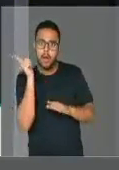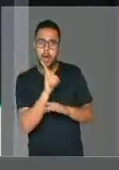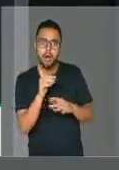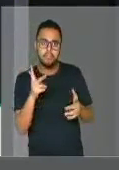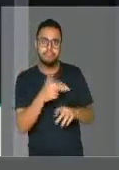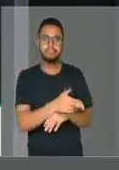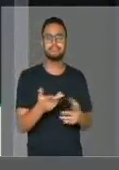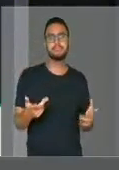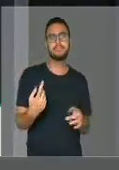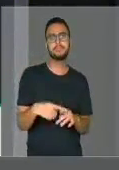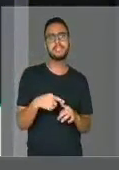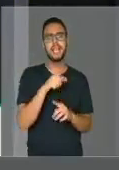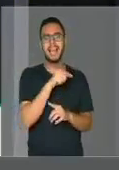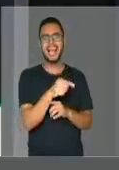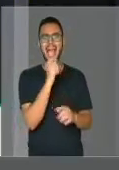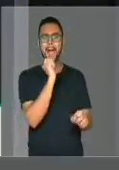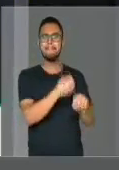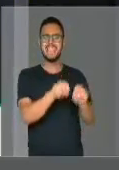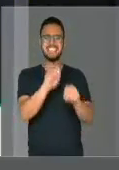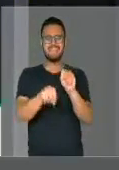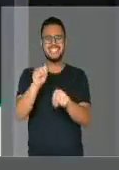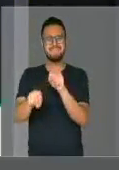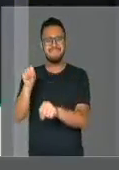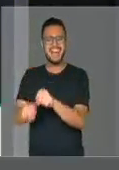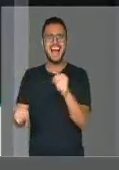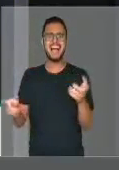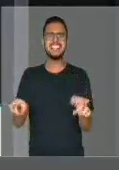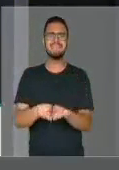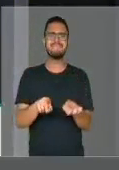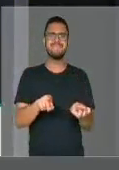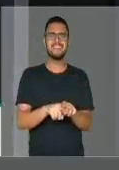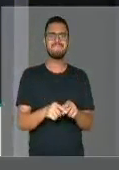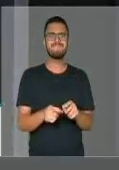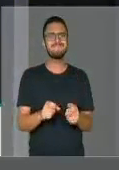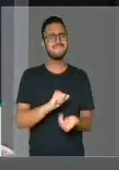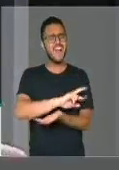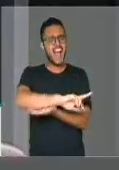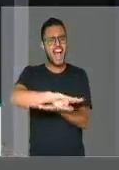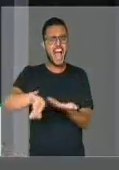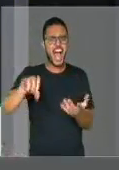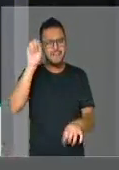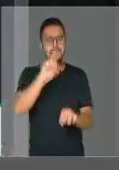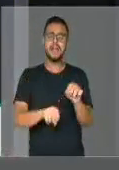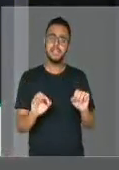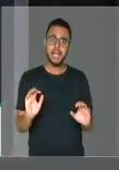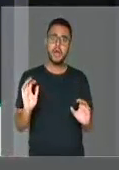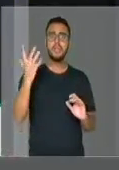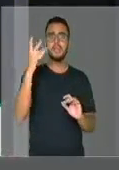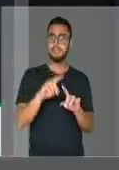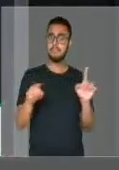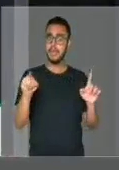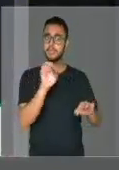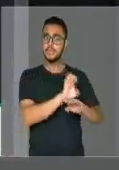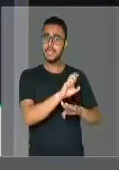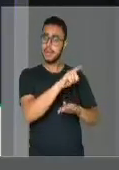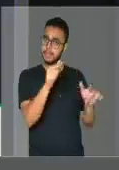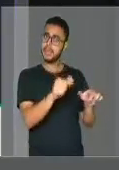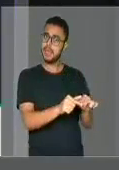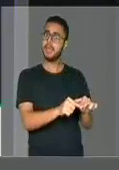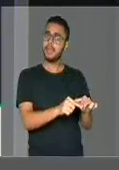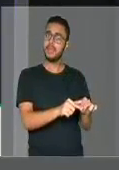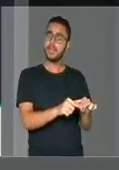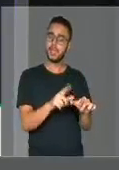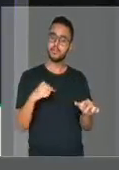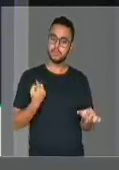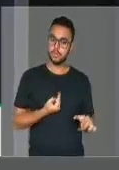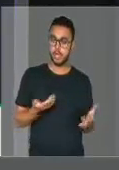onde as chacinas, os massacres acontecem. E para um estado pequeno, senhor presidente, nós iremos